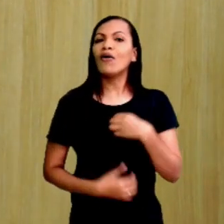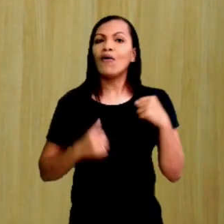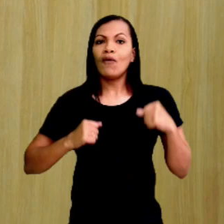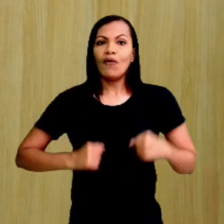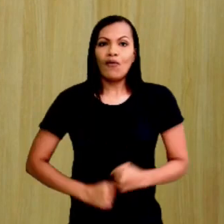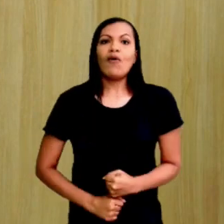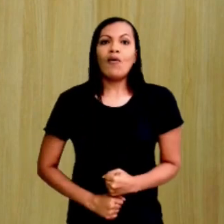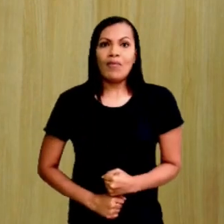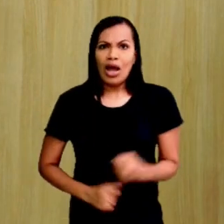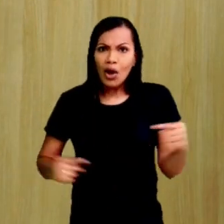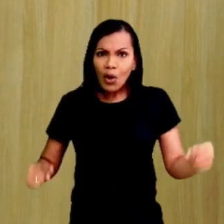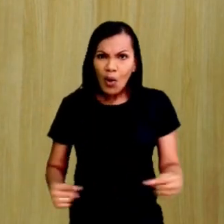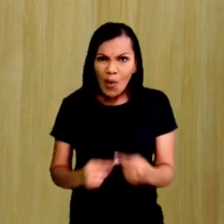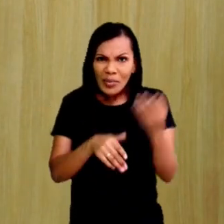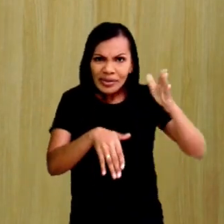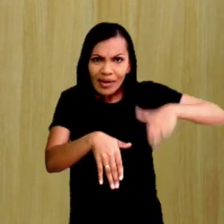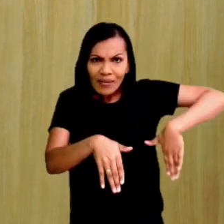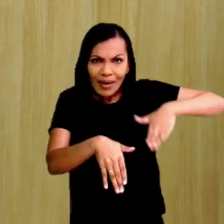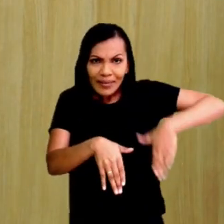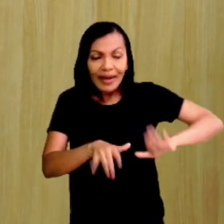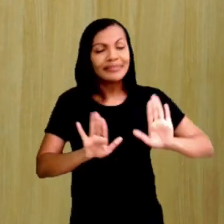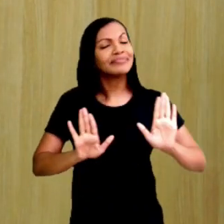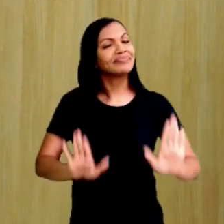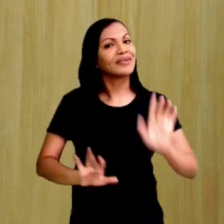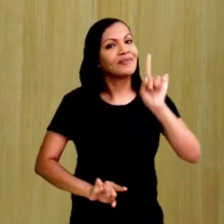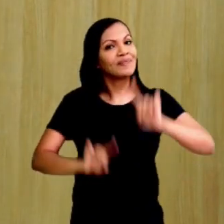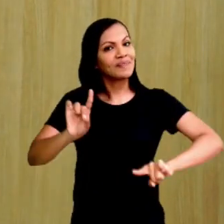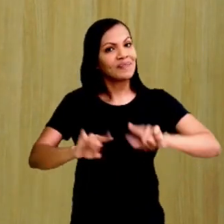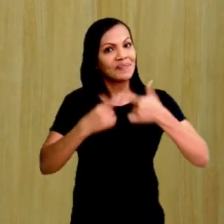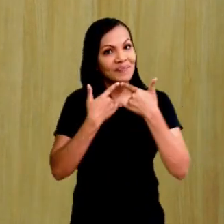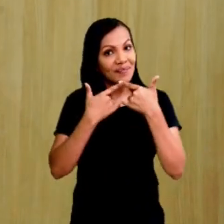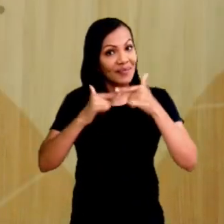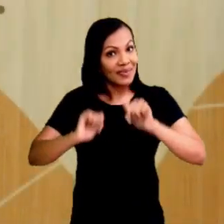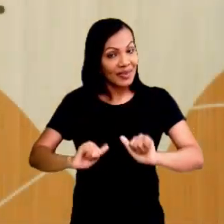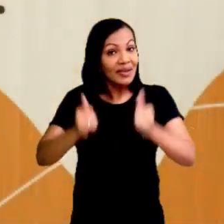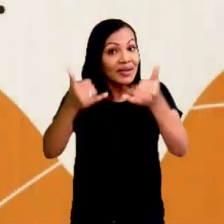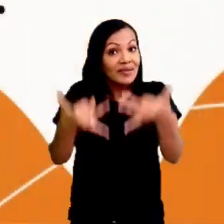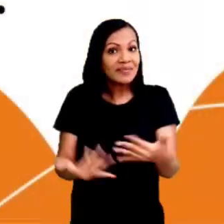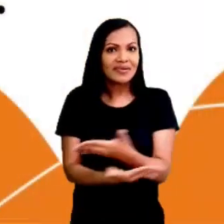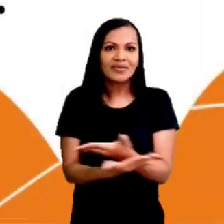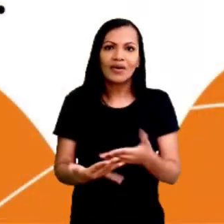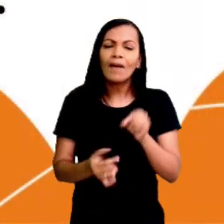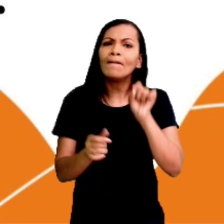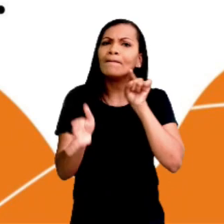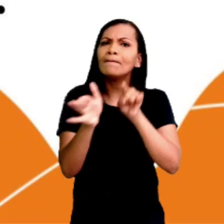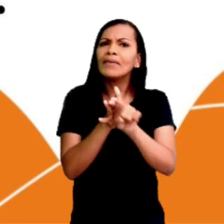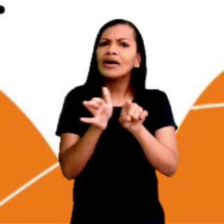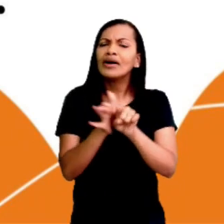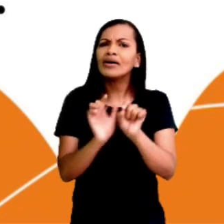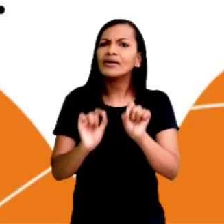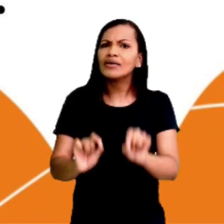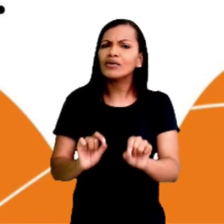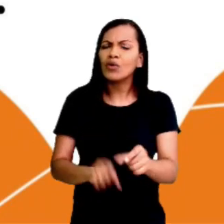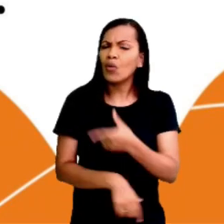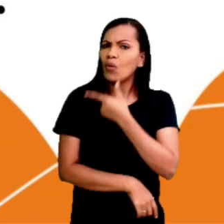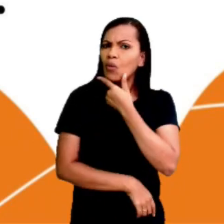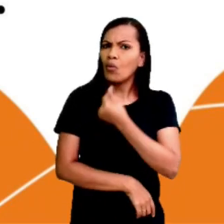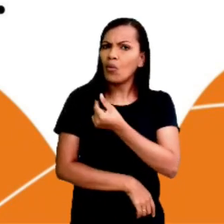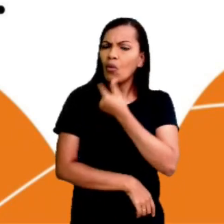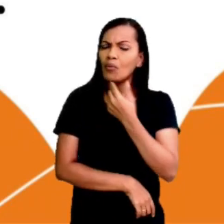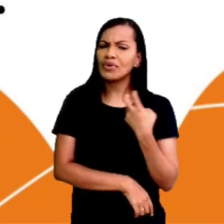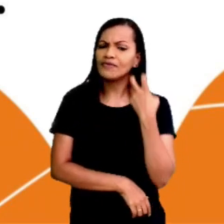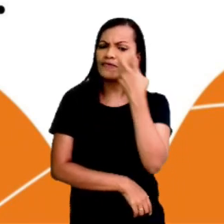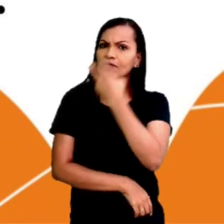situação e é sobre isso que a variação linguística trata a pergunta é a fala do homem causa